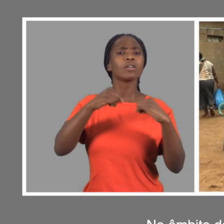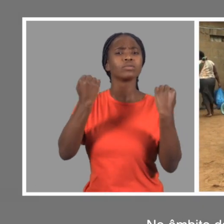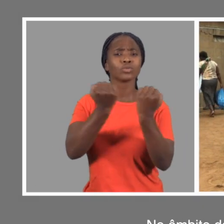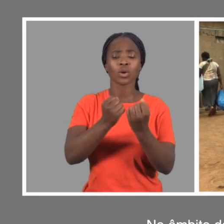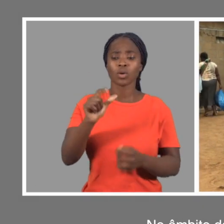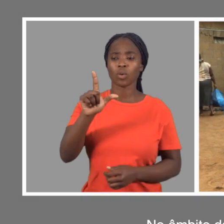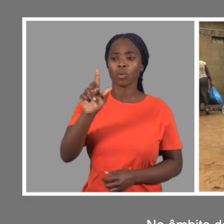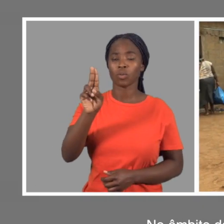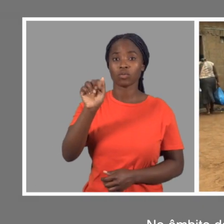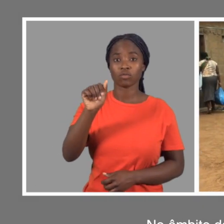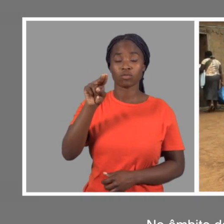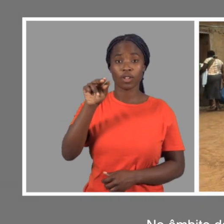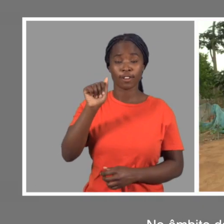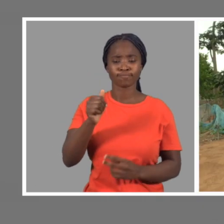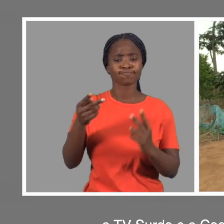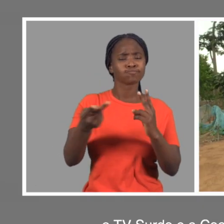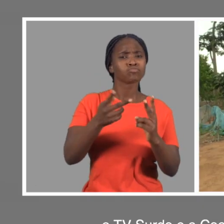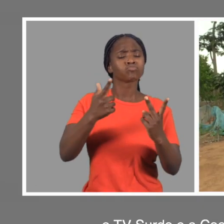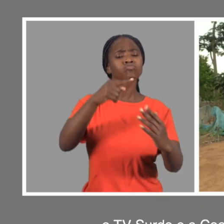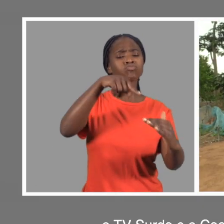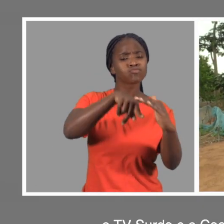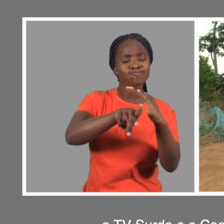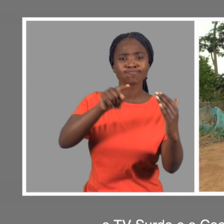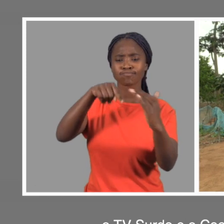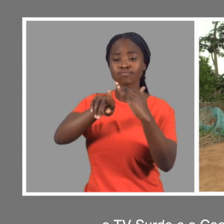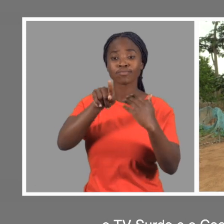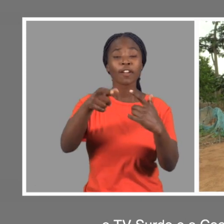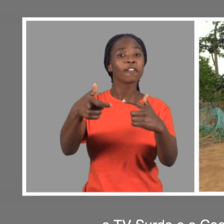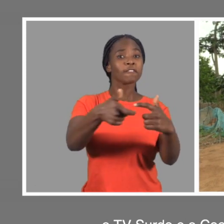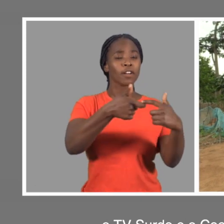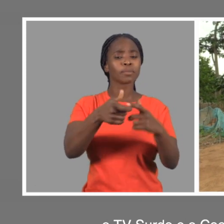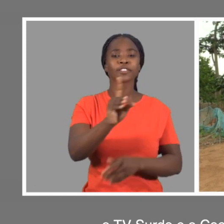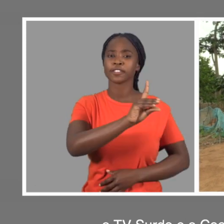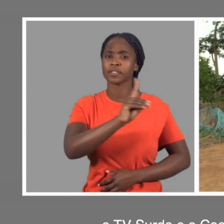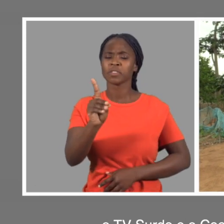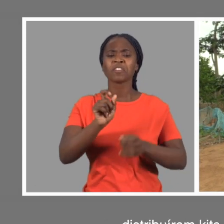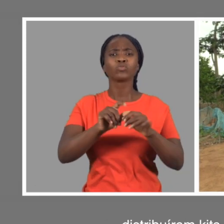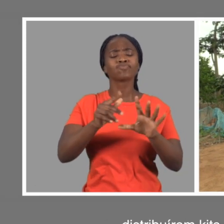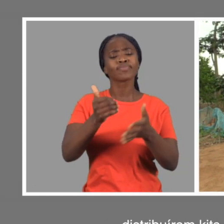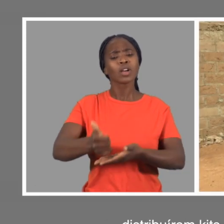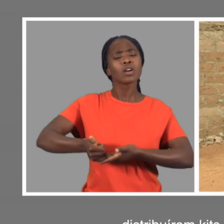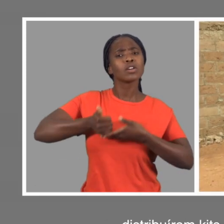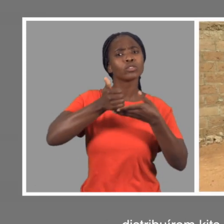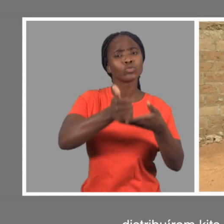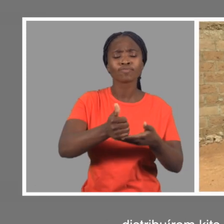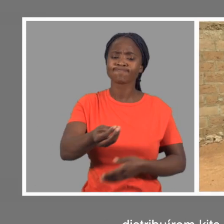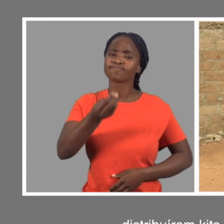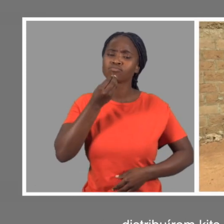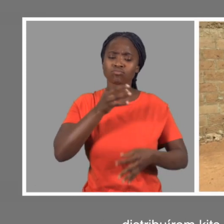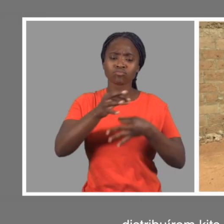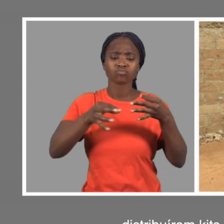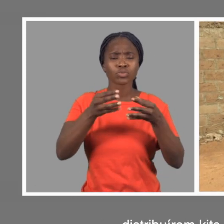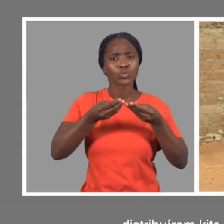Covid-19 em pessoas com deficiência a TV Surdo e a cooperativa Luana Simen Sorrisos distribuíram kits de